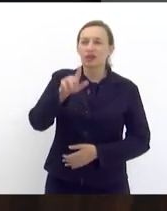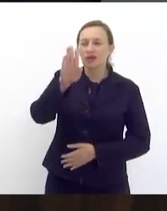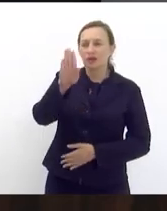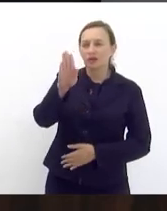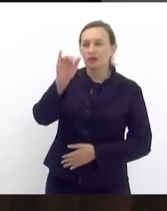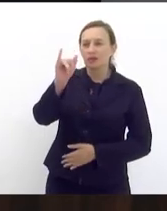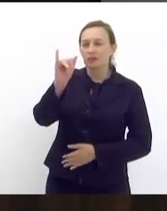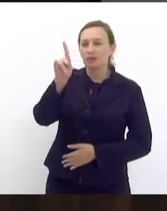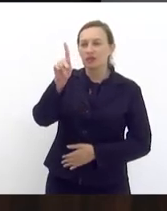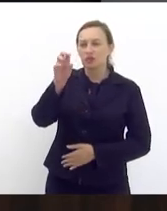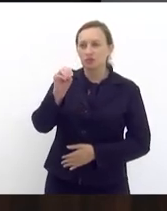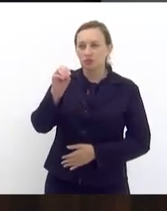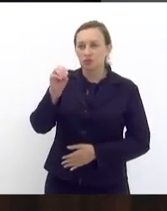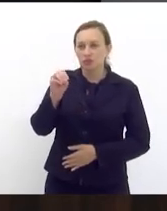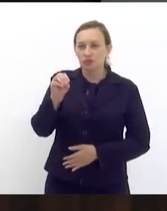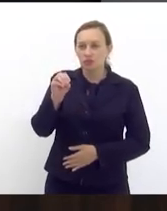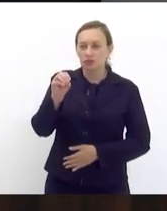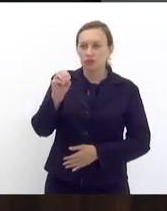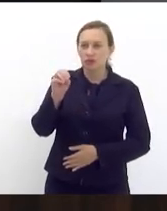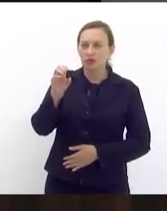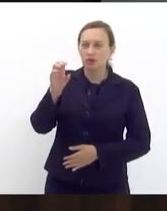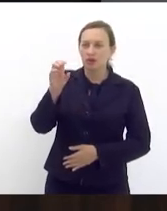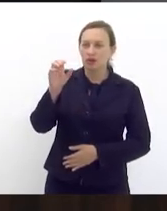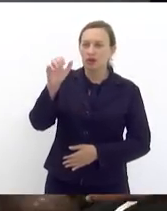Deus de Madureira, bispo Abner Ferreira.